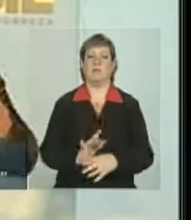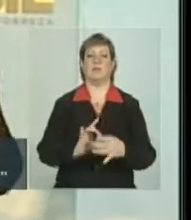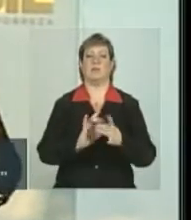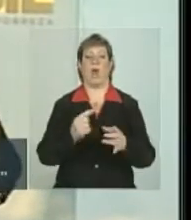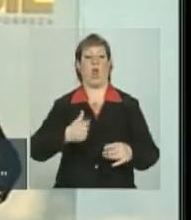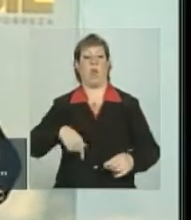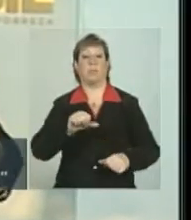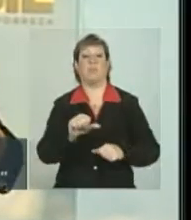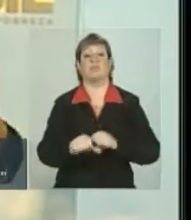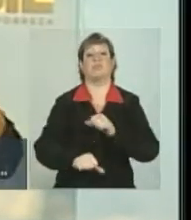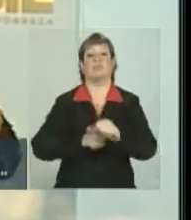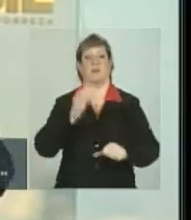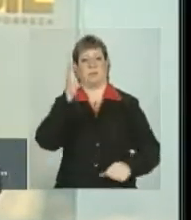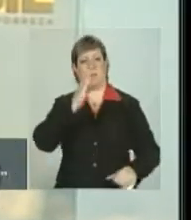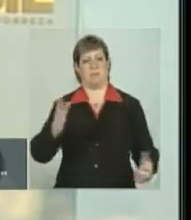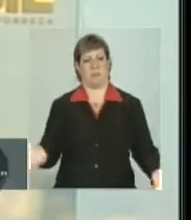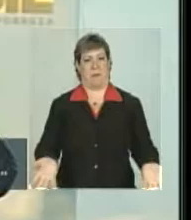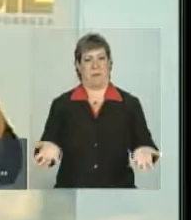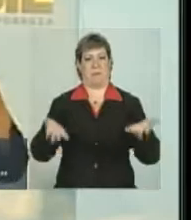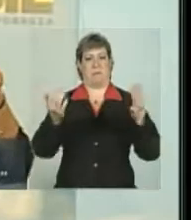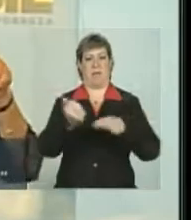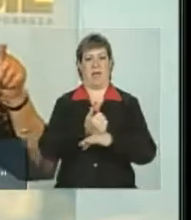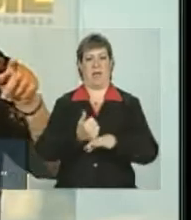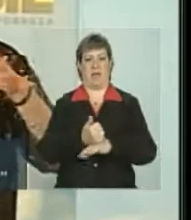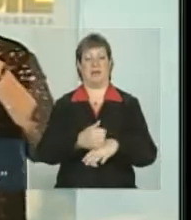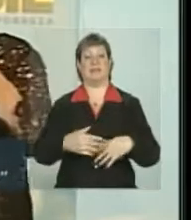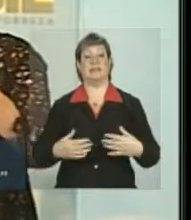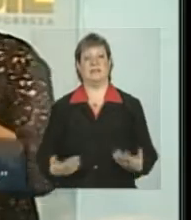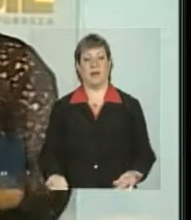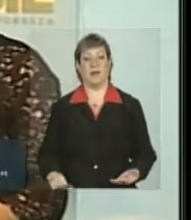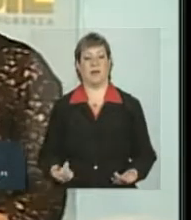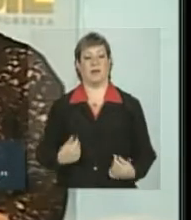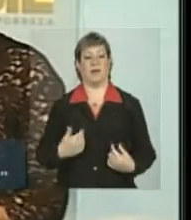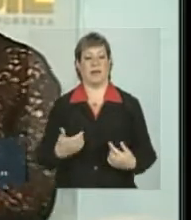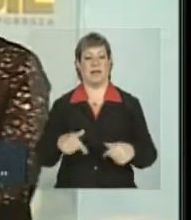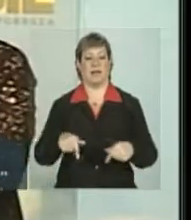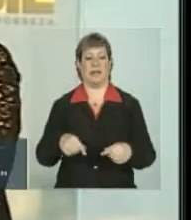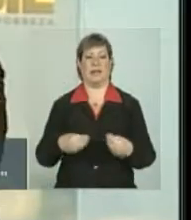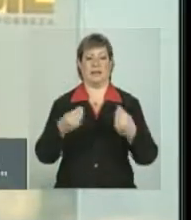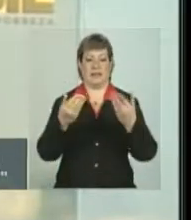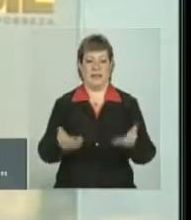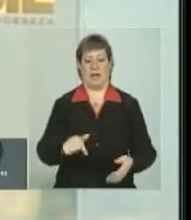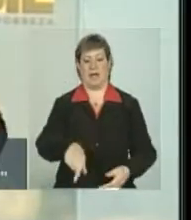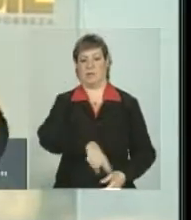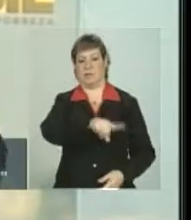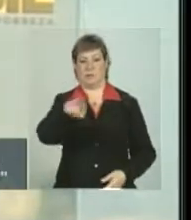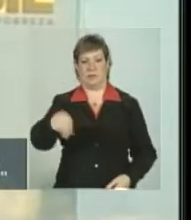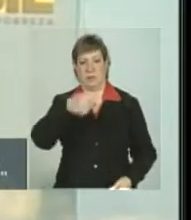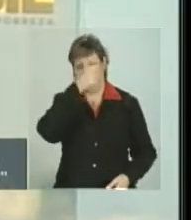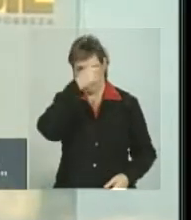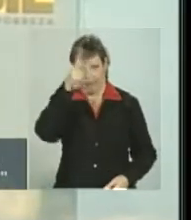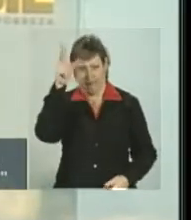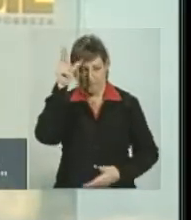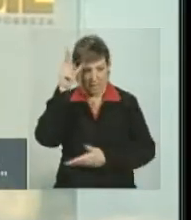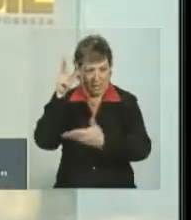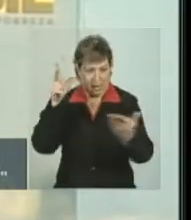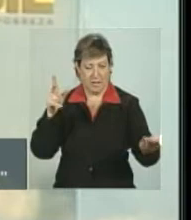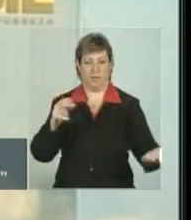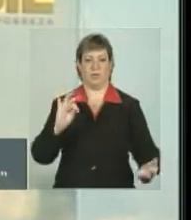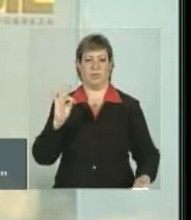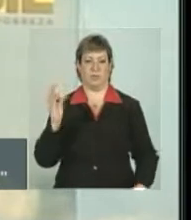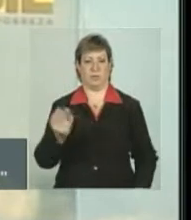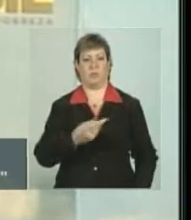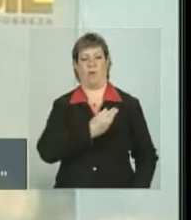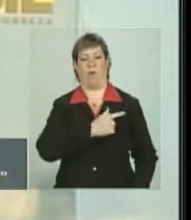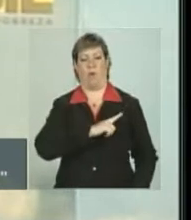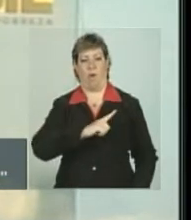nós transformemos o Brasil. E aí eu queria dar aqui para os prefeitos, para as prefeitas, para os governadores, os